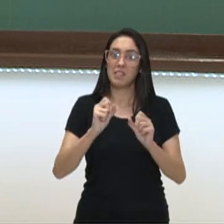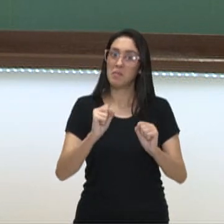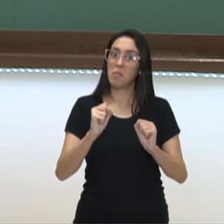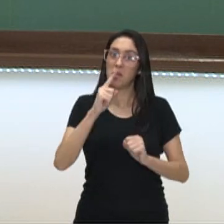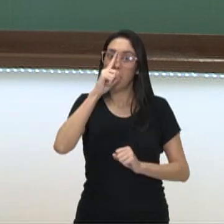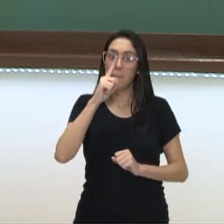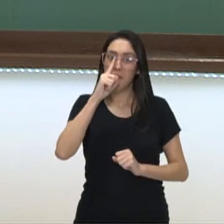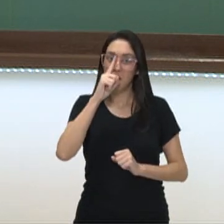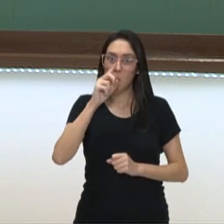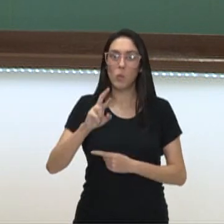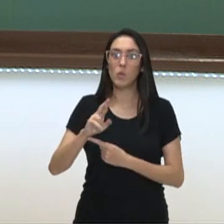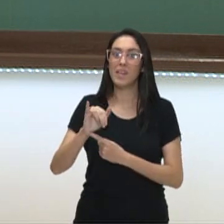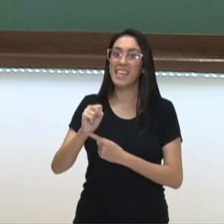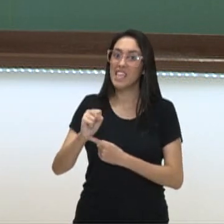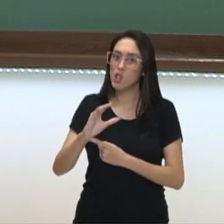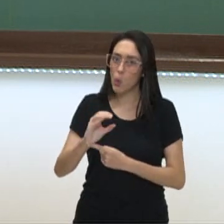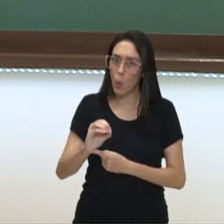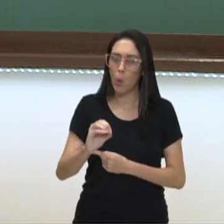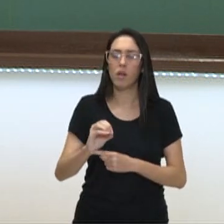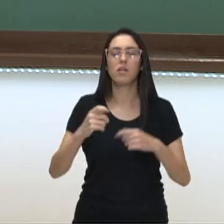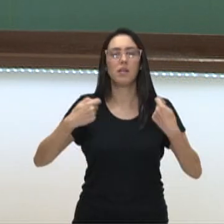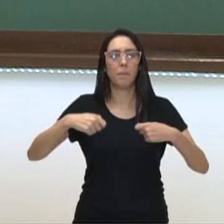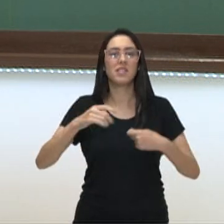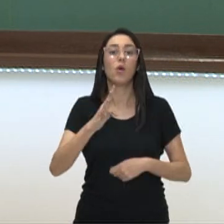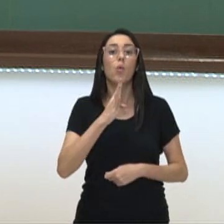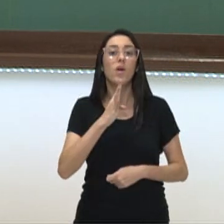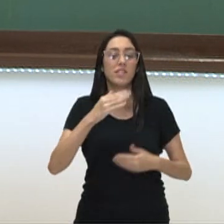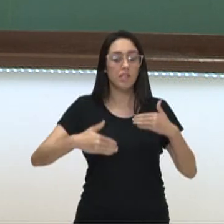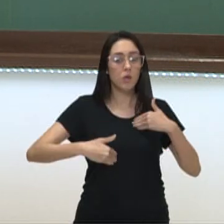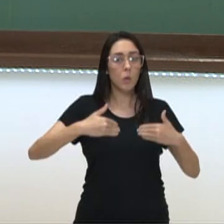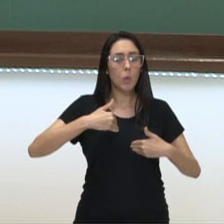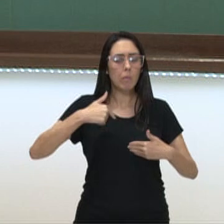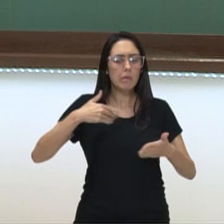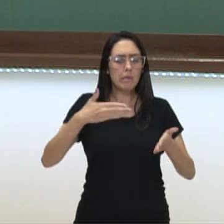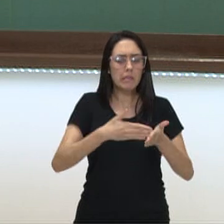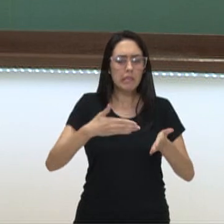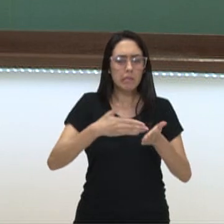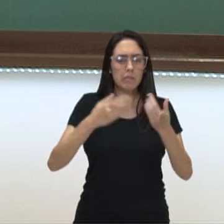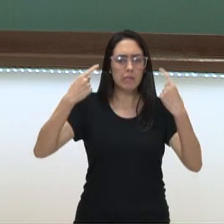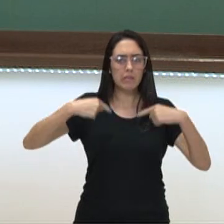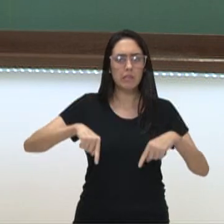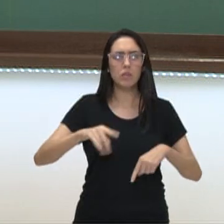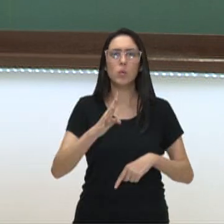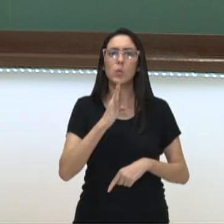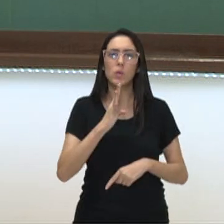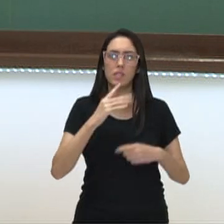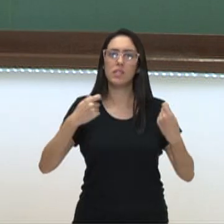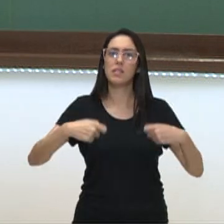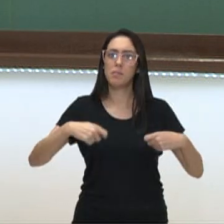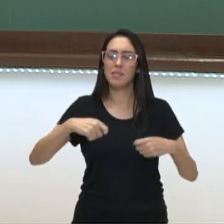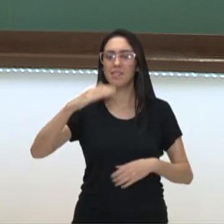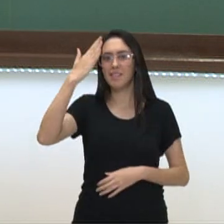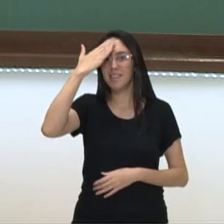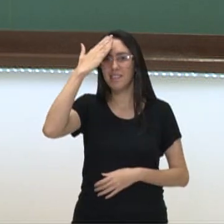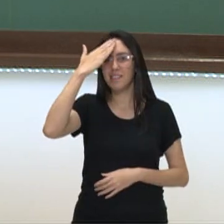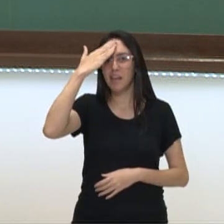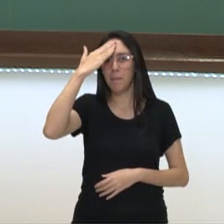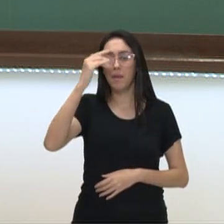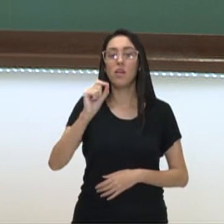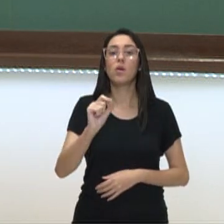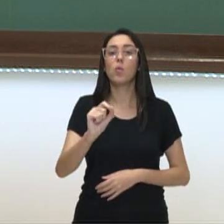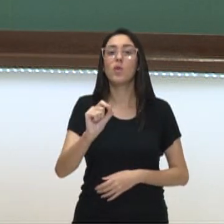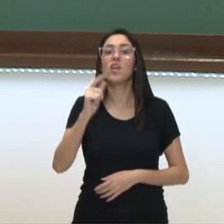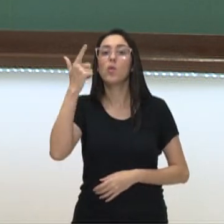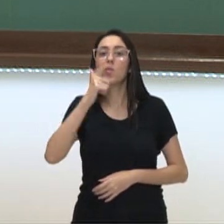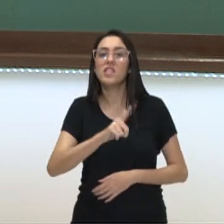gente tem que conhecer o nosso corpo muito bem, conhecer os limites do nosso corpo muito bem, saber o que a gente